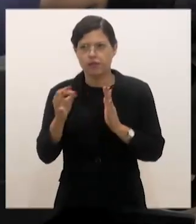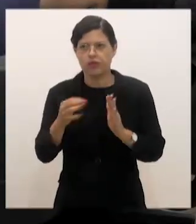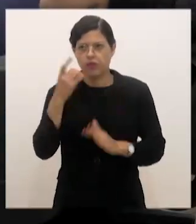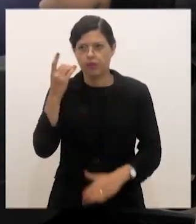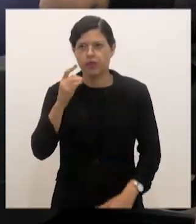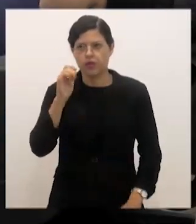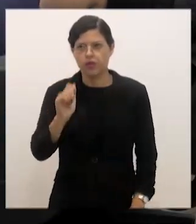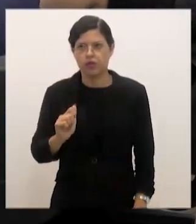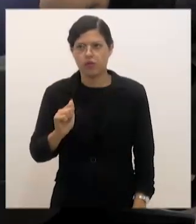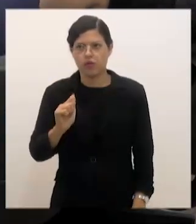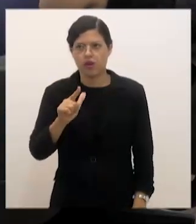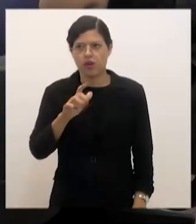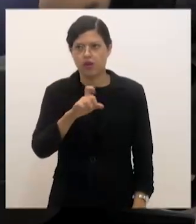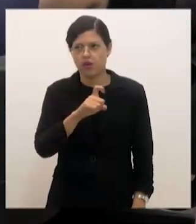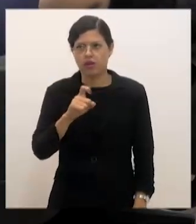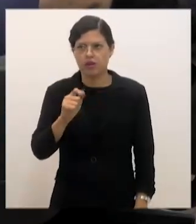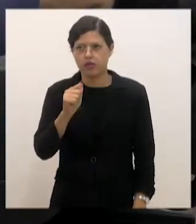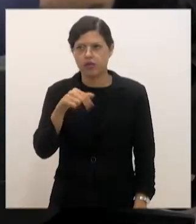10 da pauta.